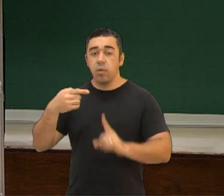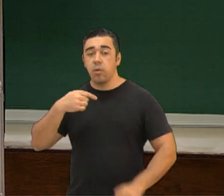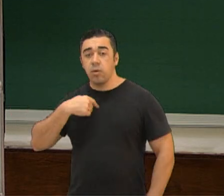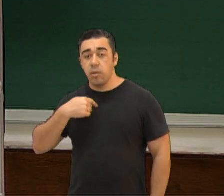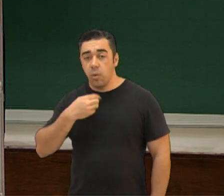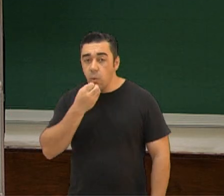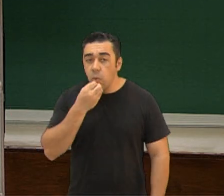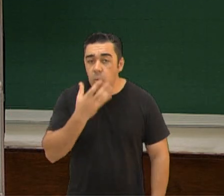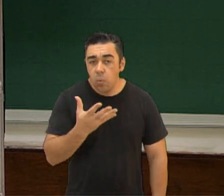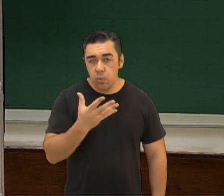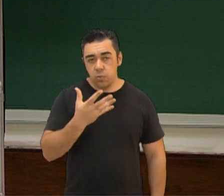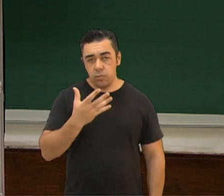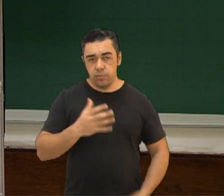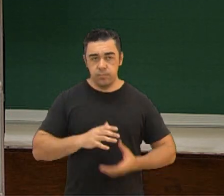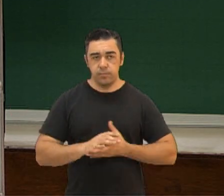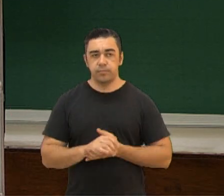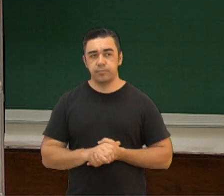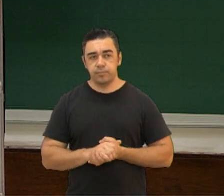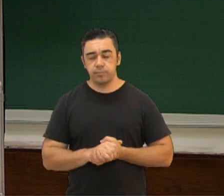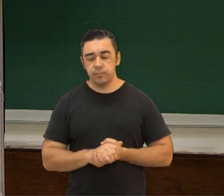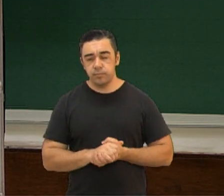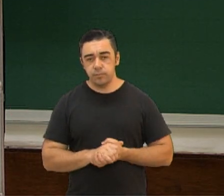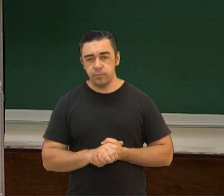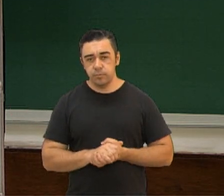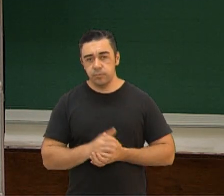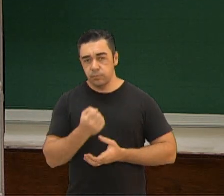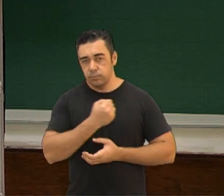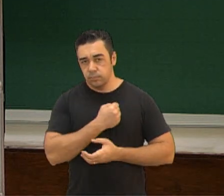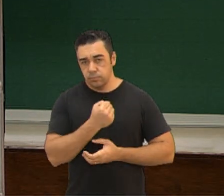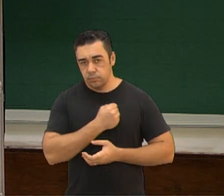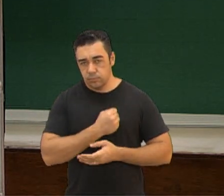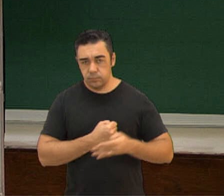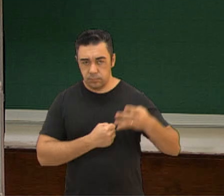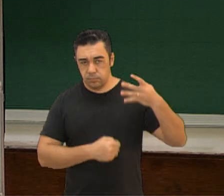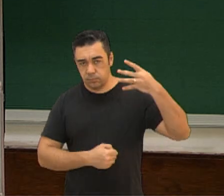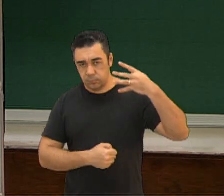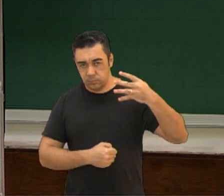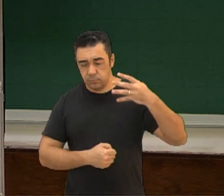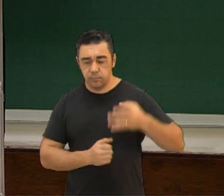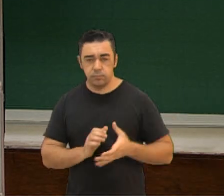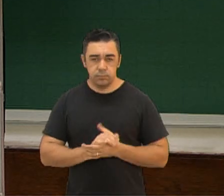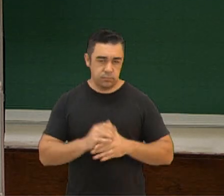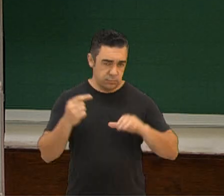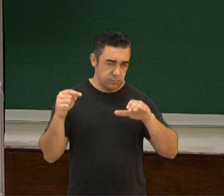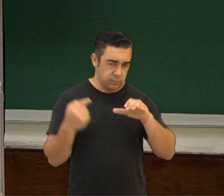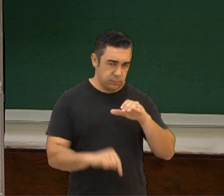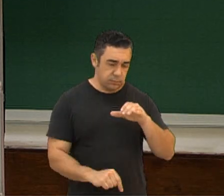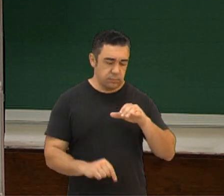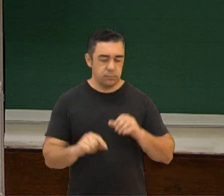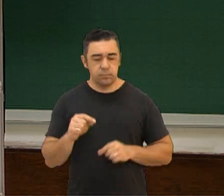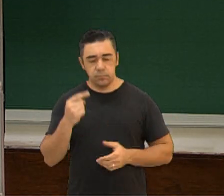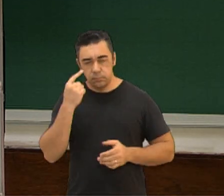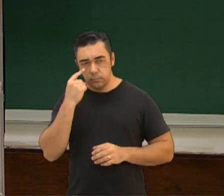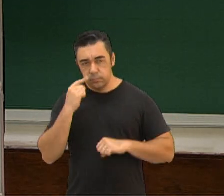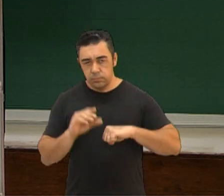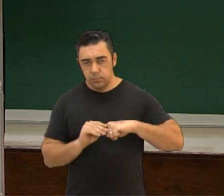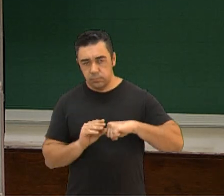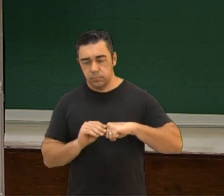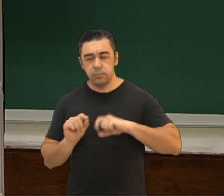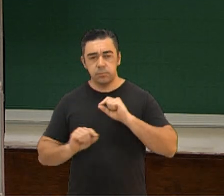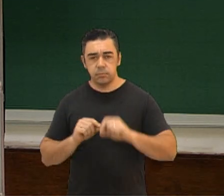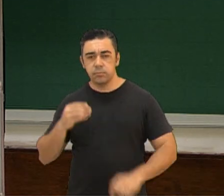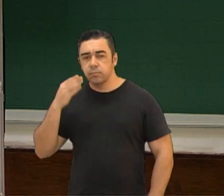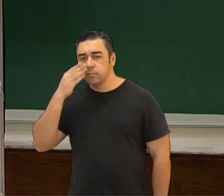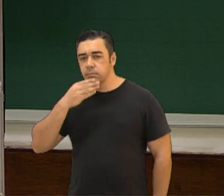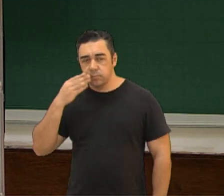outros, certo? Muito bem, vamos continuar aqui aprofundando, né, os nossos saberes com relação à discursividade,